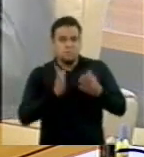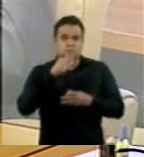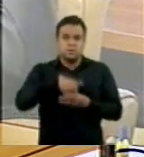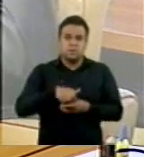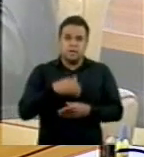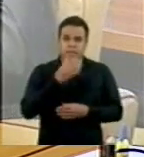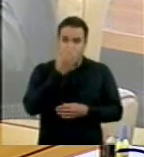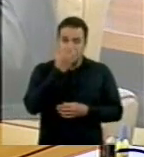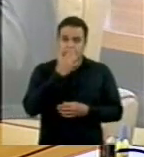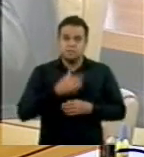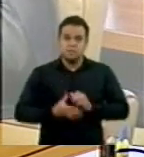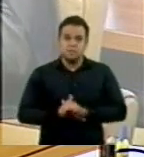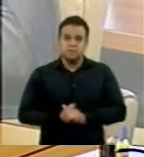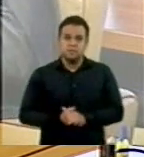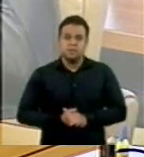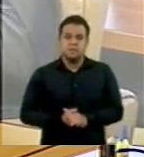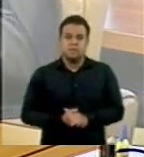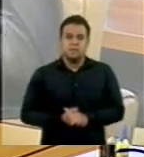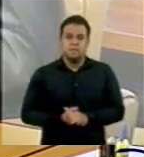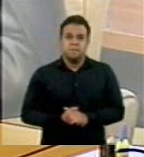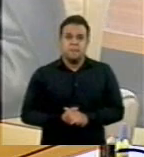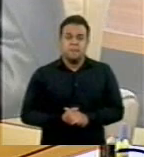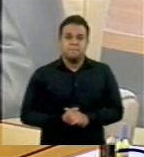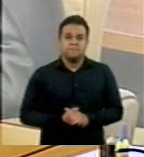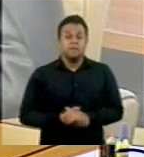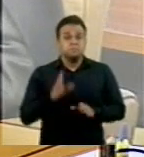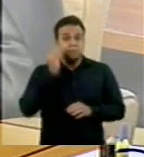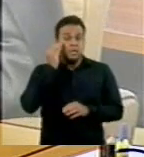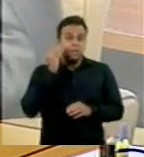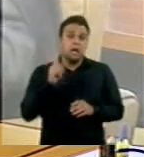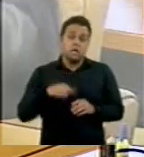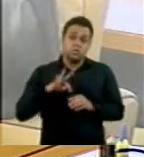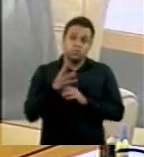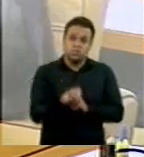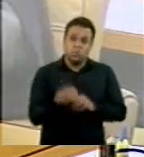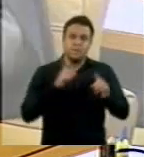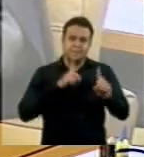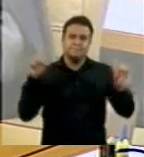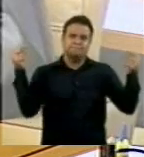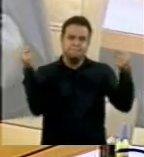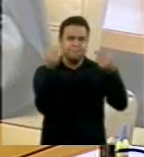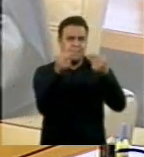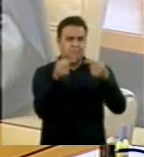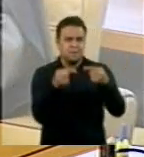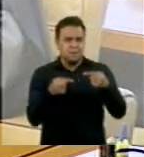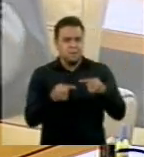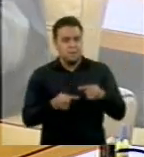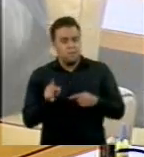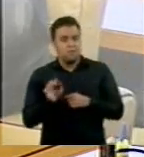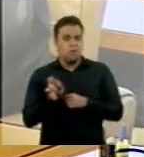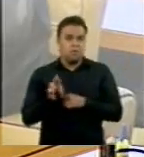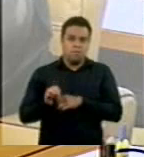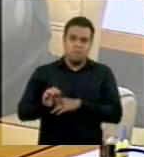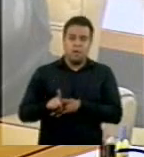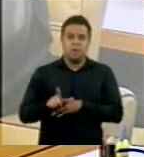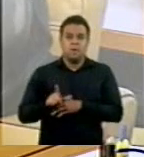preliminar, portanto, entendo preenchidos todos os requisitos formais que admitem a cognoscibilidade e